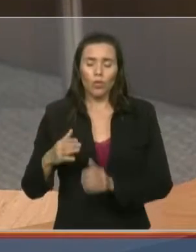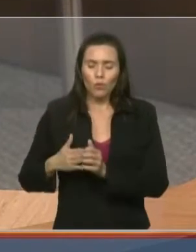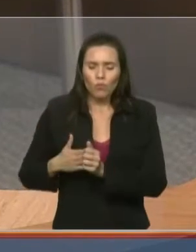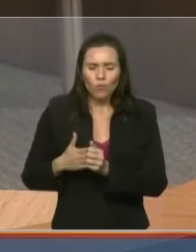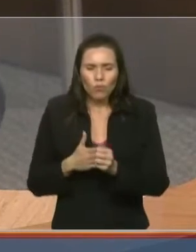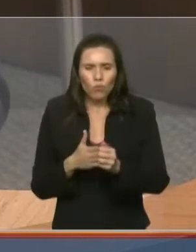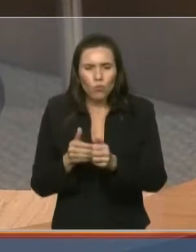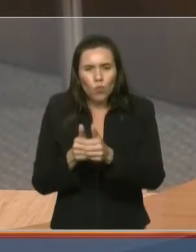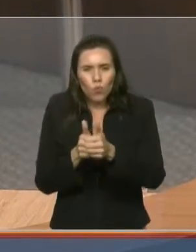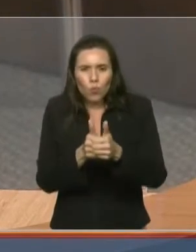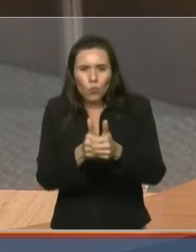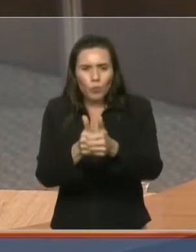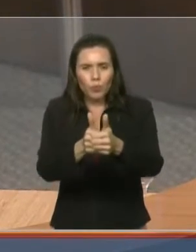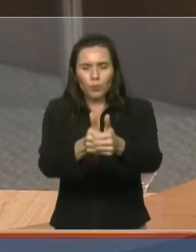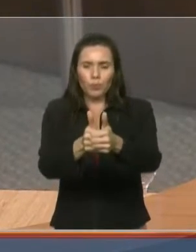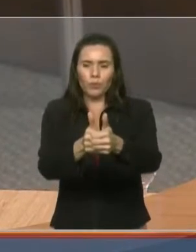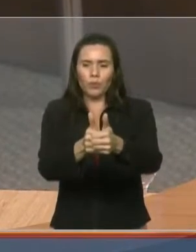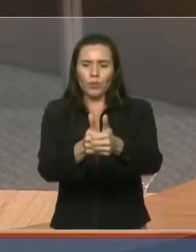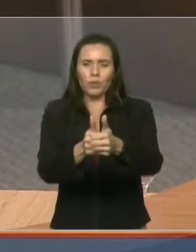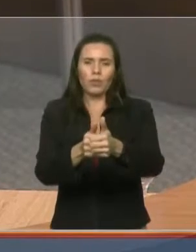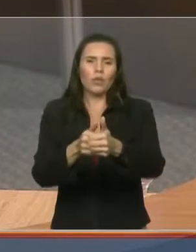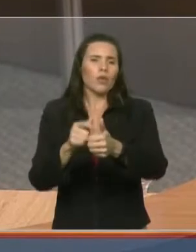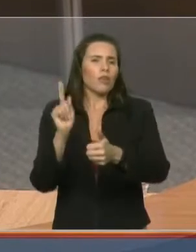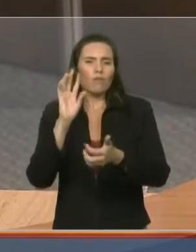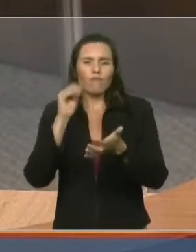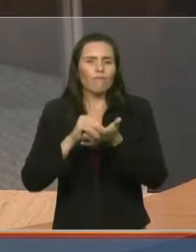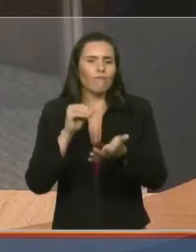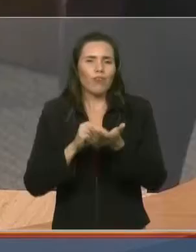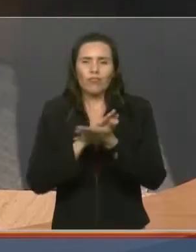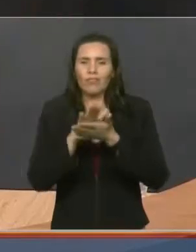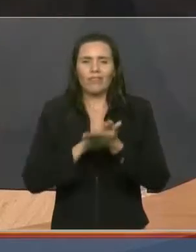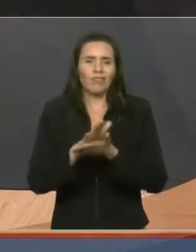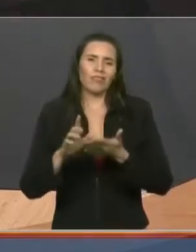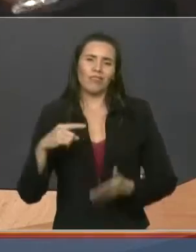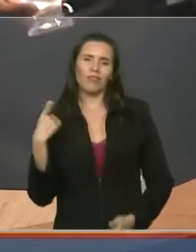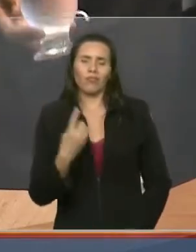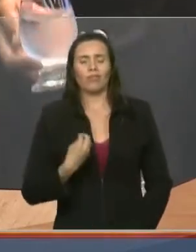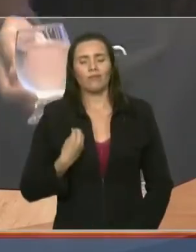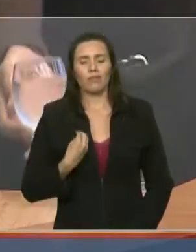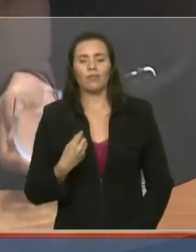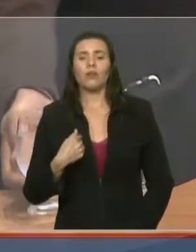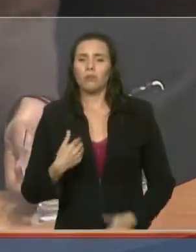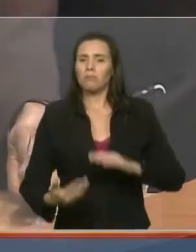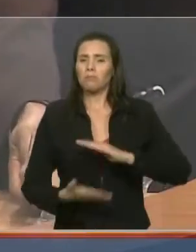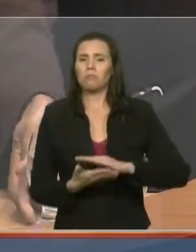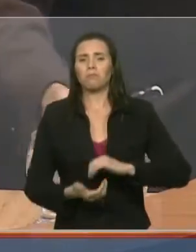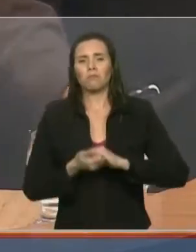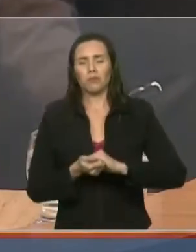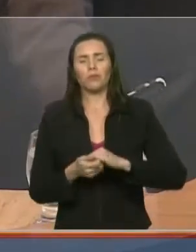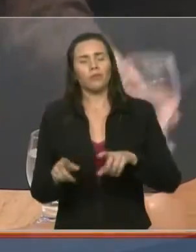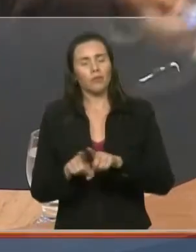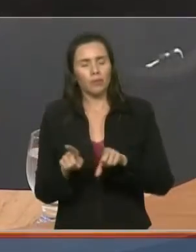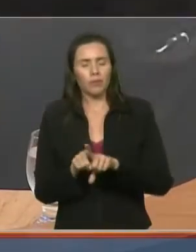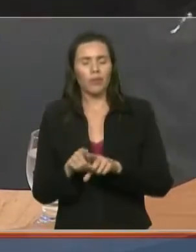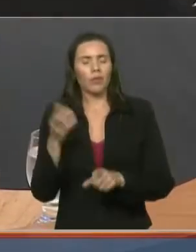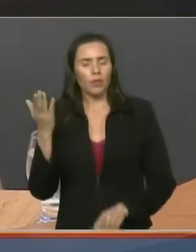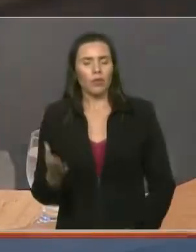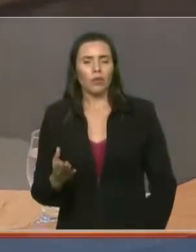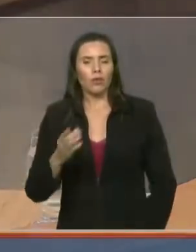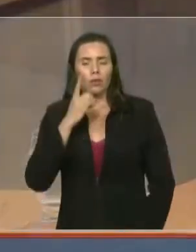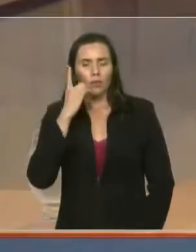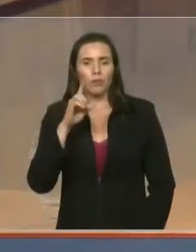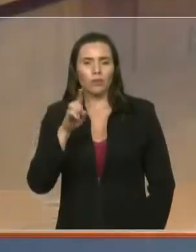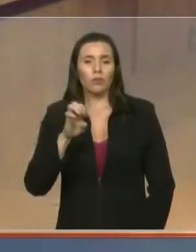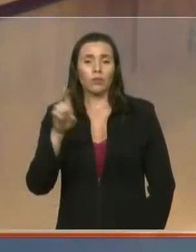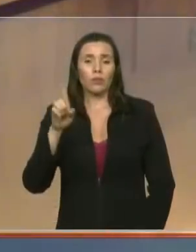alguma. Quero cumprimentar o excelentíssimo senhor deputado Zé Inácio, autor do requerimento desta